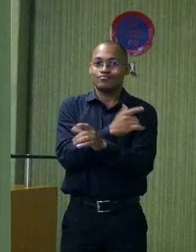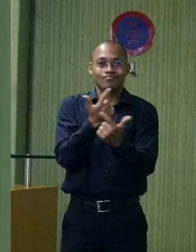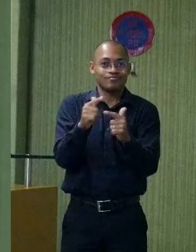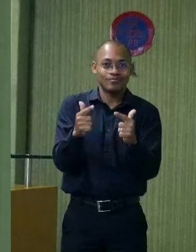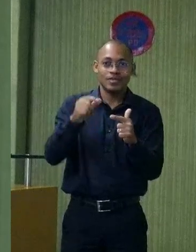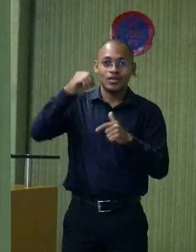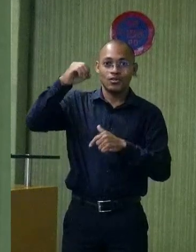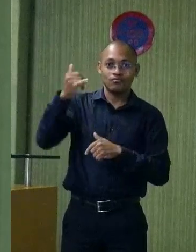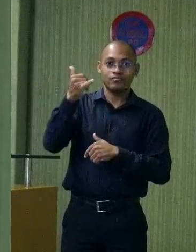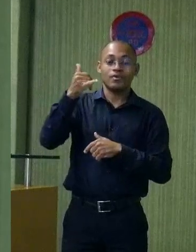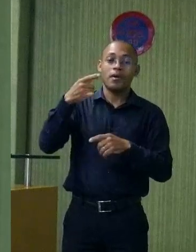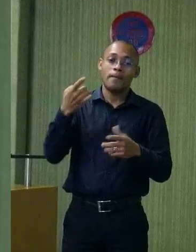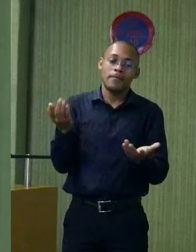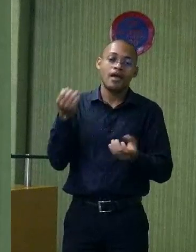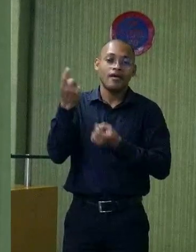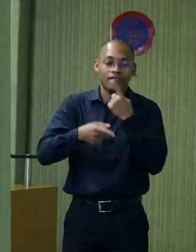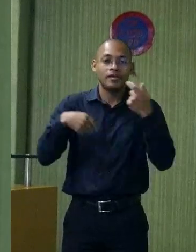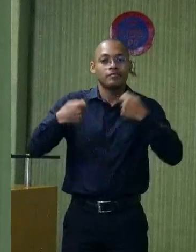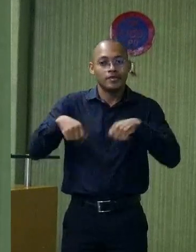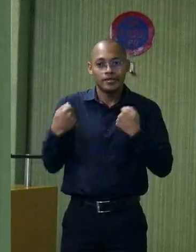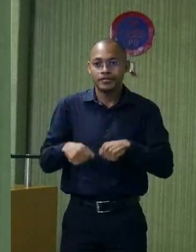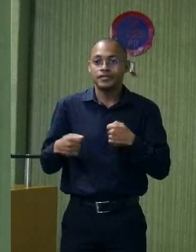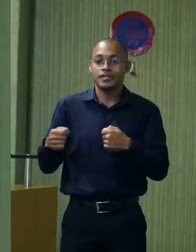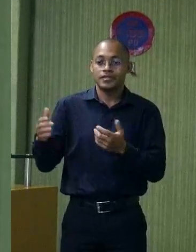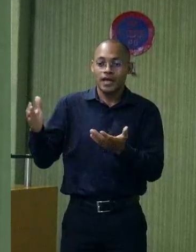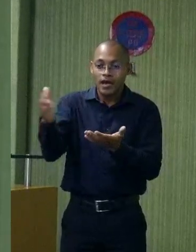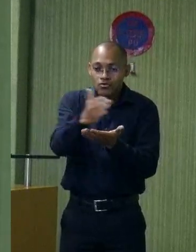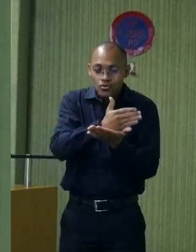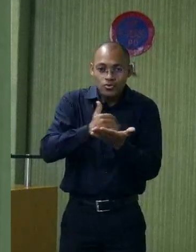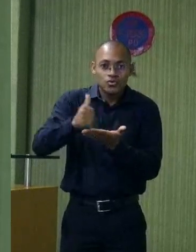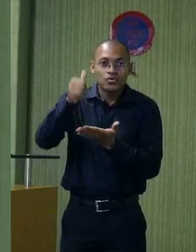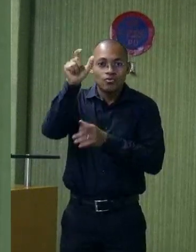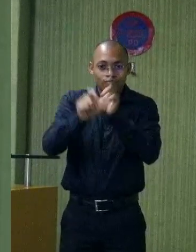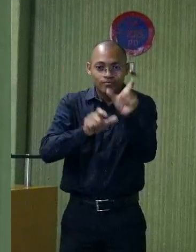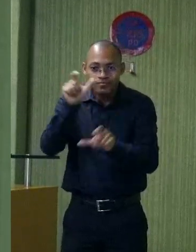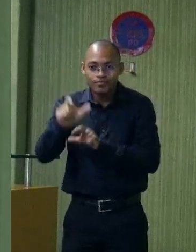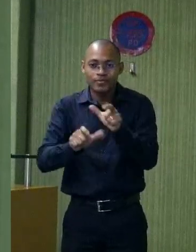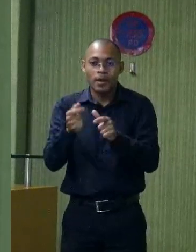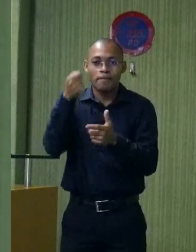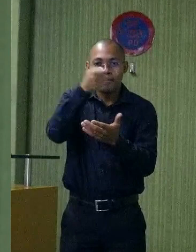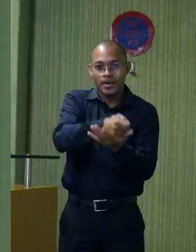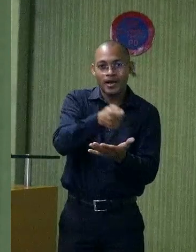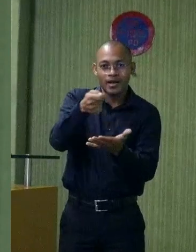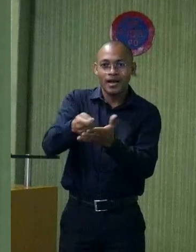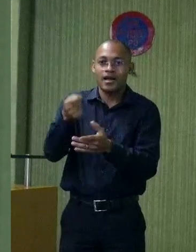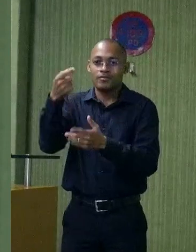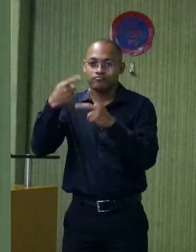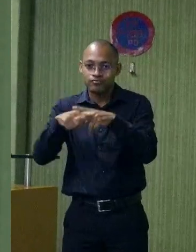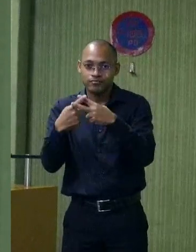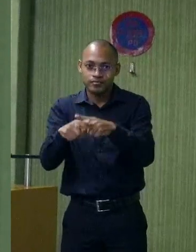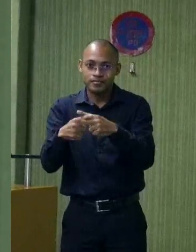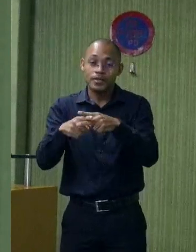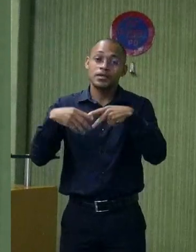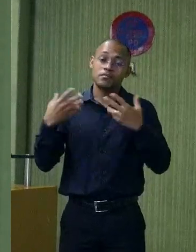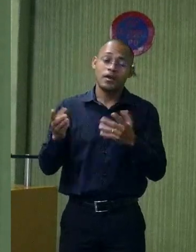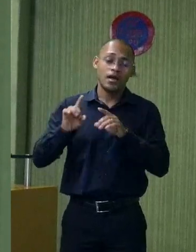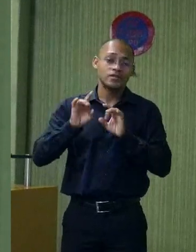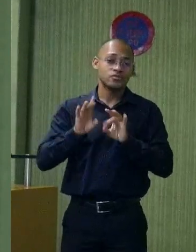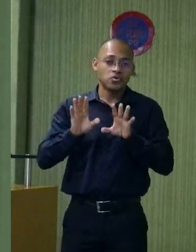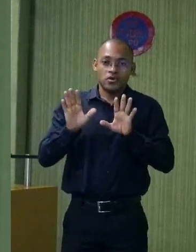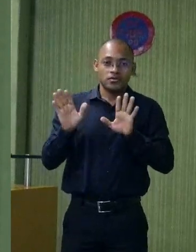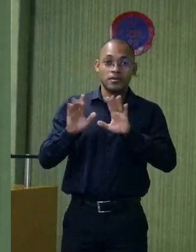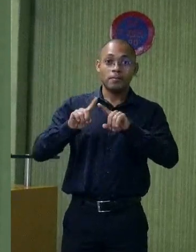faz cota para pagar para consertar para chegar então não é fácil o atendimento realmente da não só disso mas em